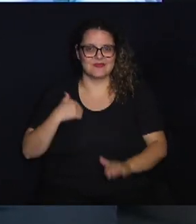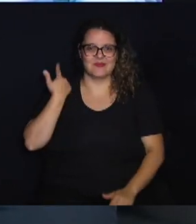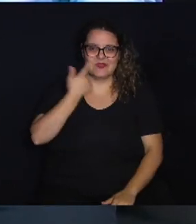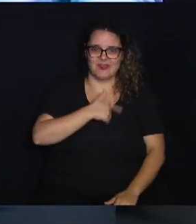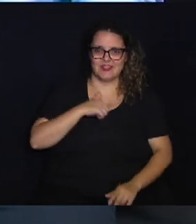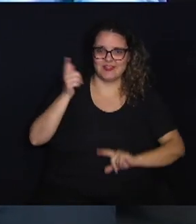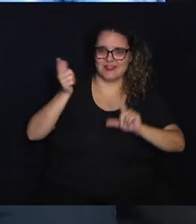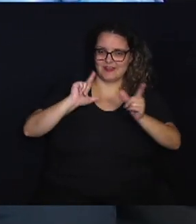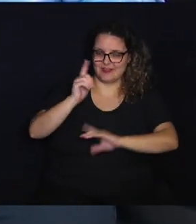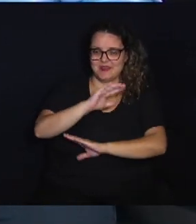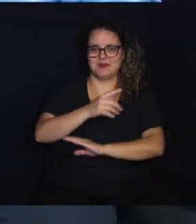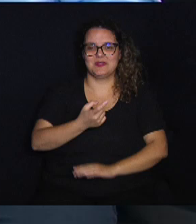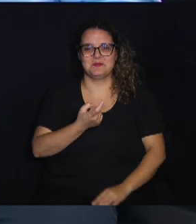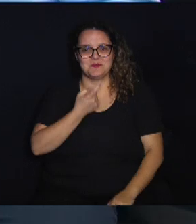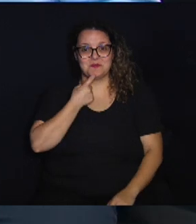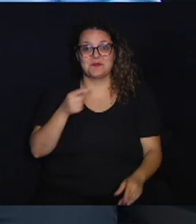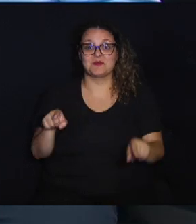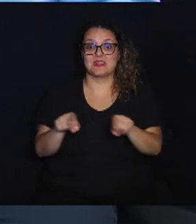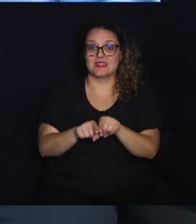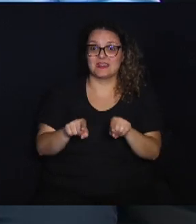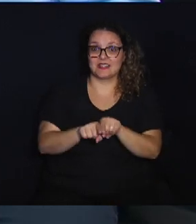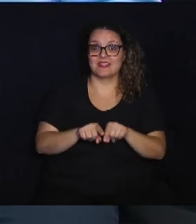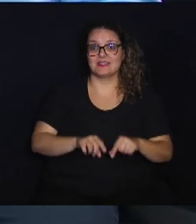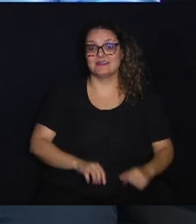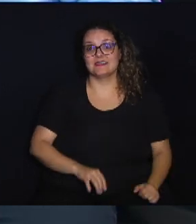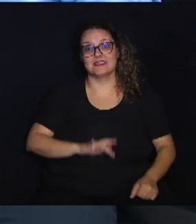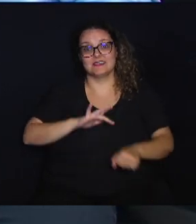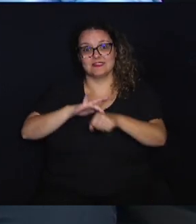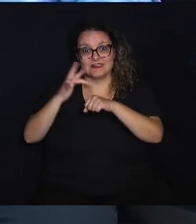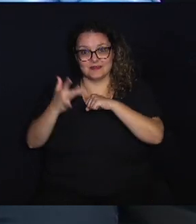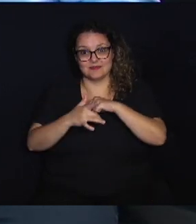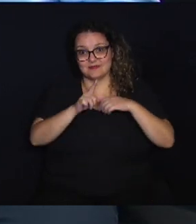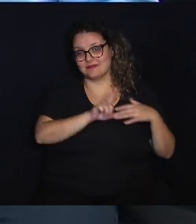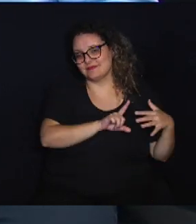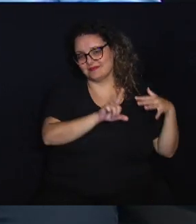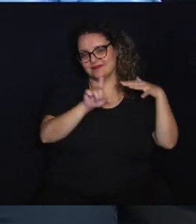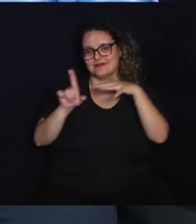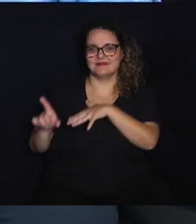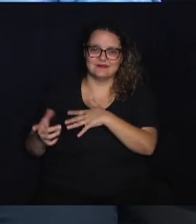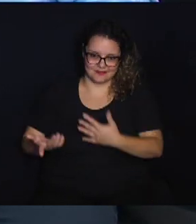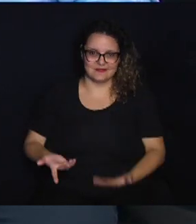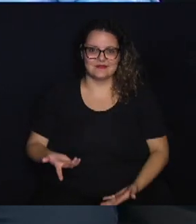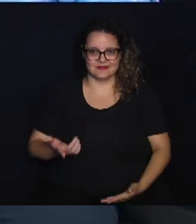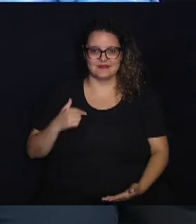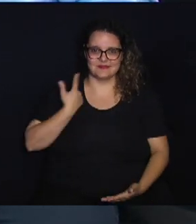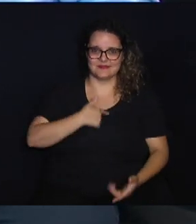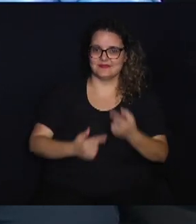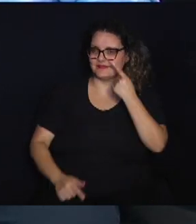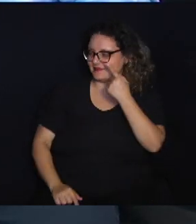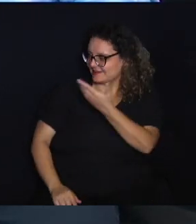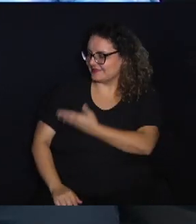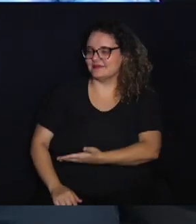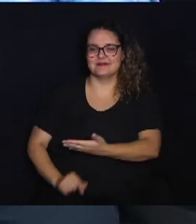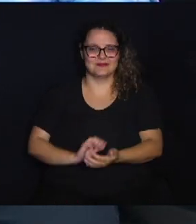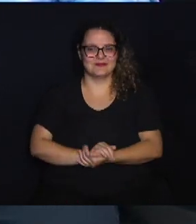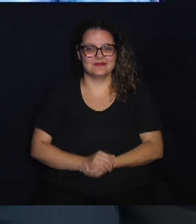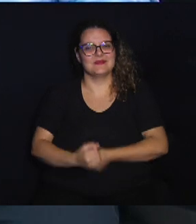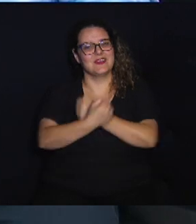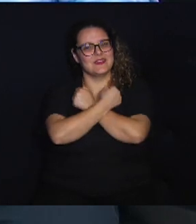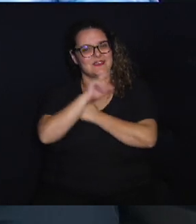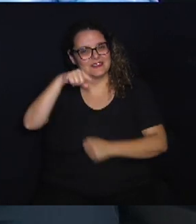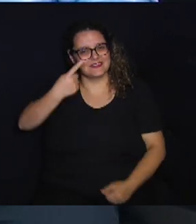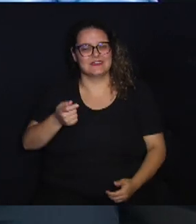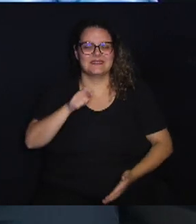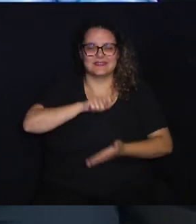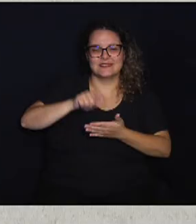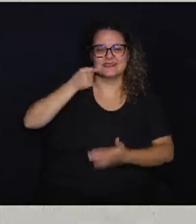TV Câmara Campinas e também de nos seguir nas redes sociais no Facebook e no Instagram TV Câmara Campinas. Um abraço e até o próximo